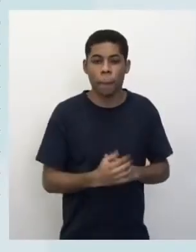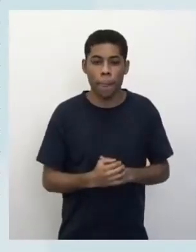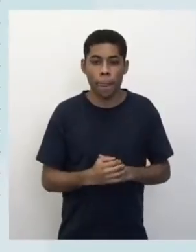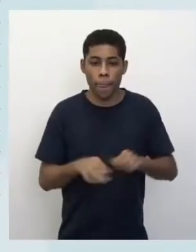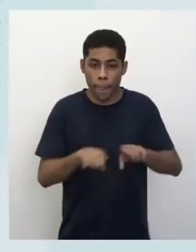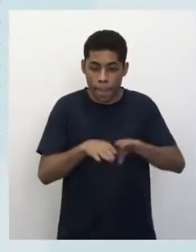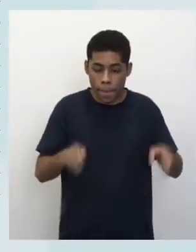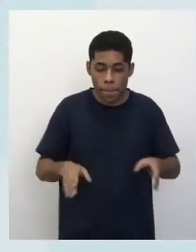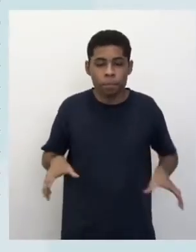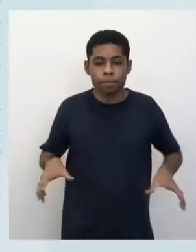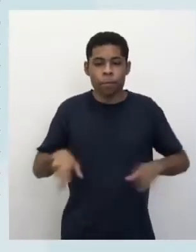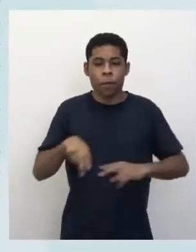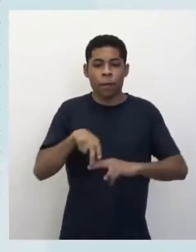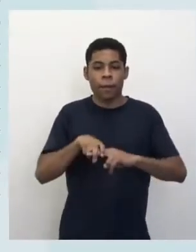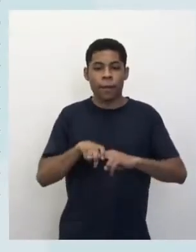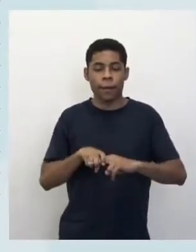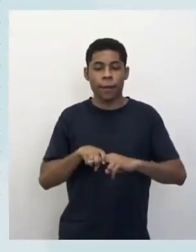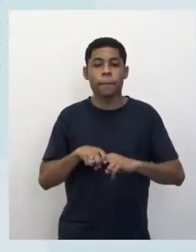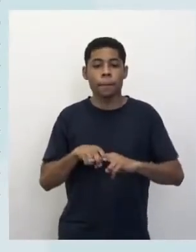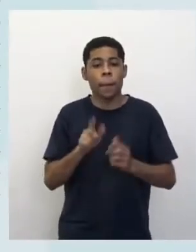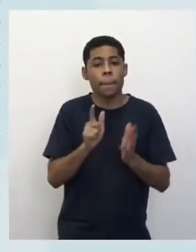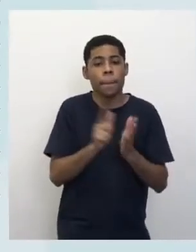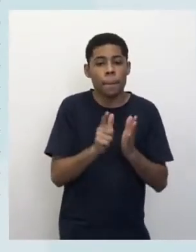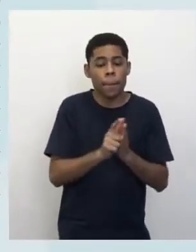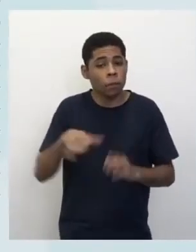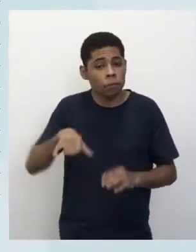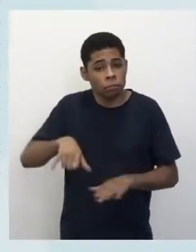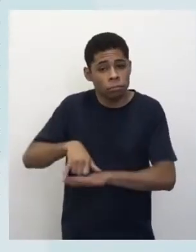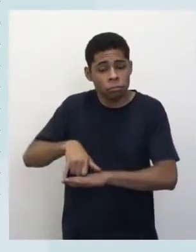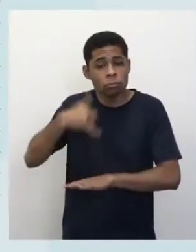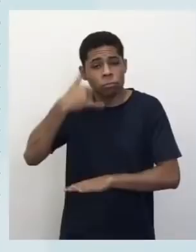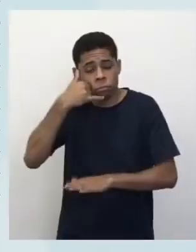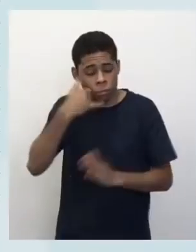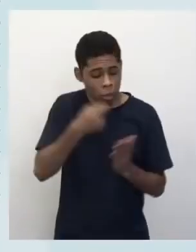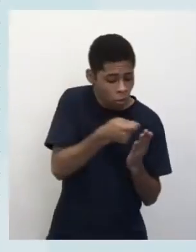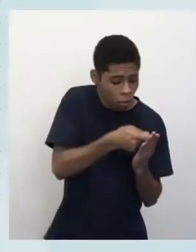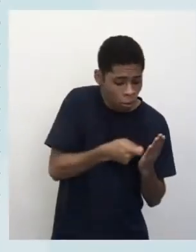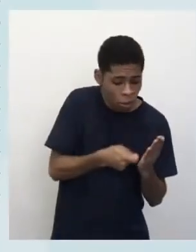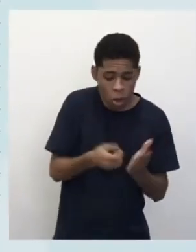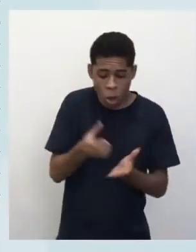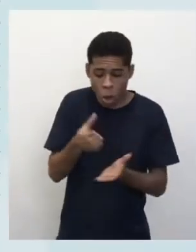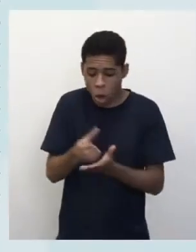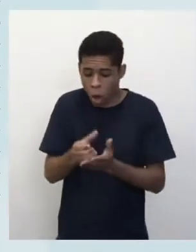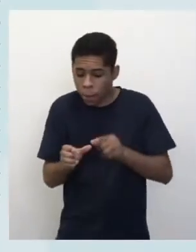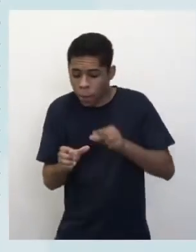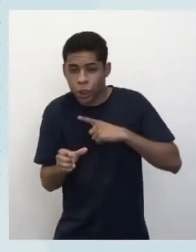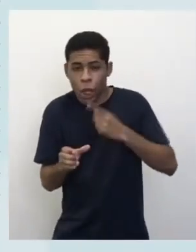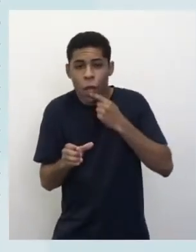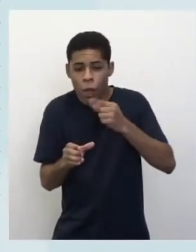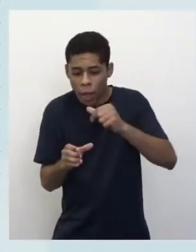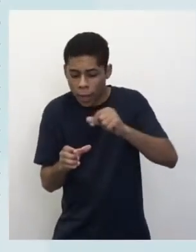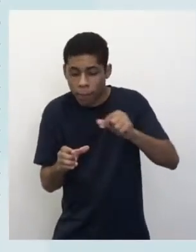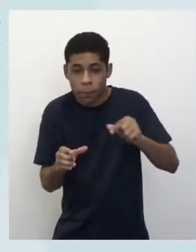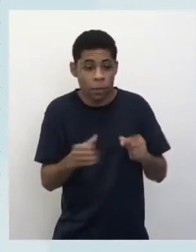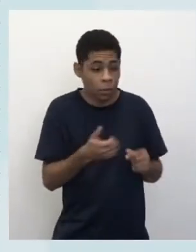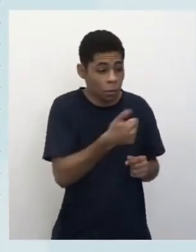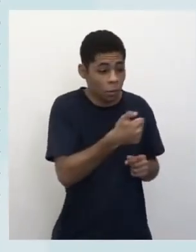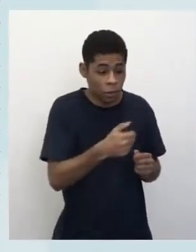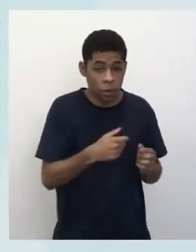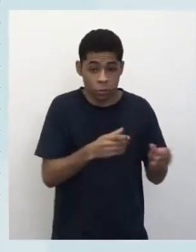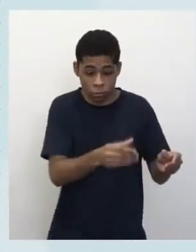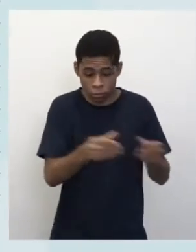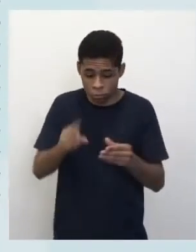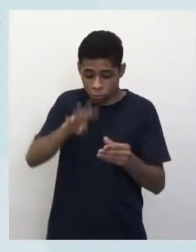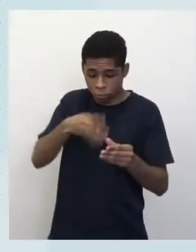poltrona, cadeira, cinzeiro, papéis, telefone, agenda, copo com lápis, canetas, blocos de